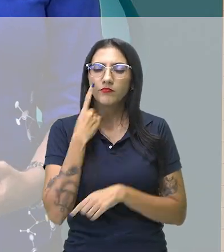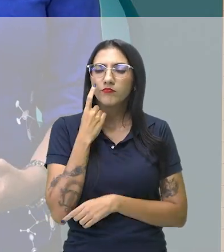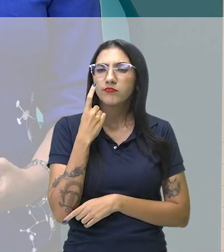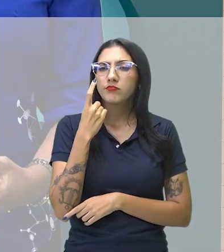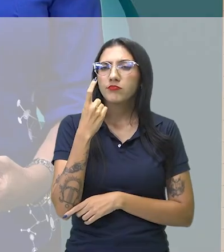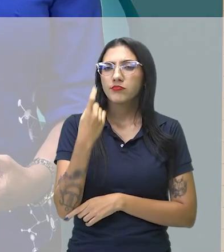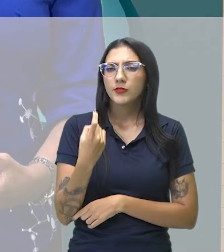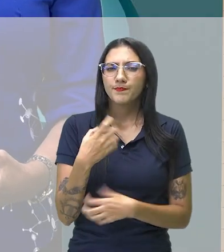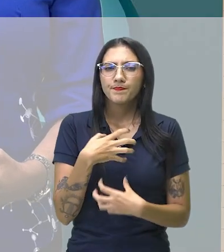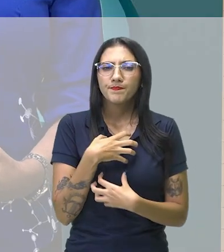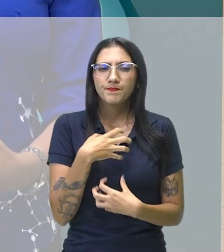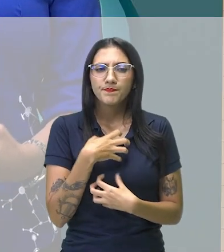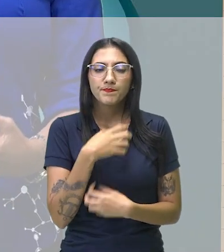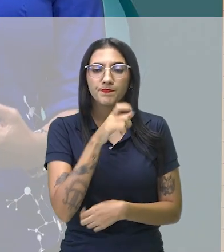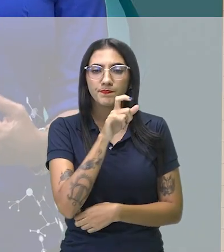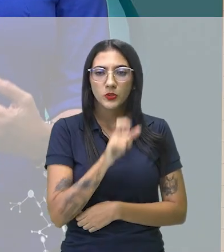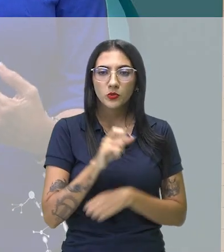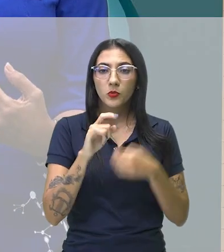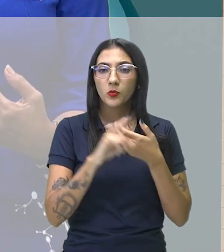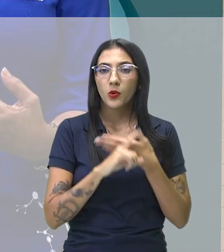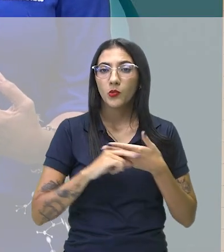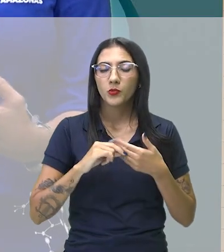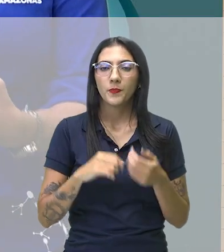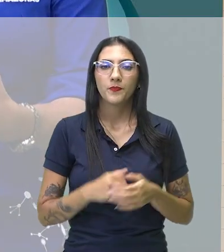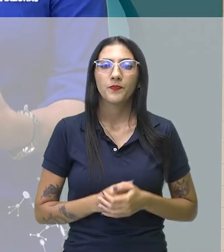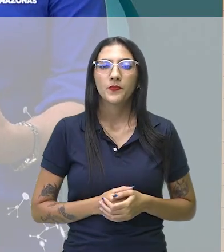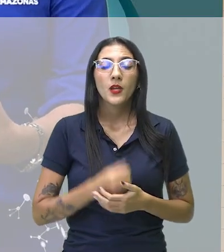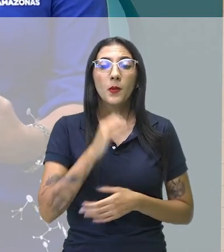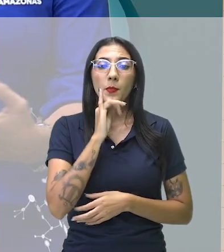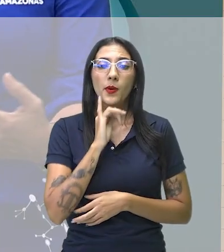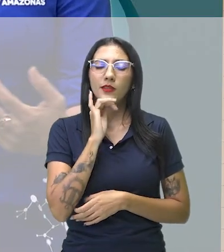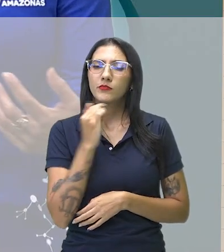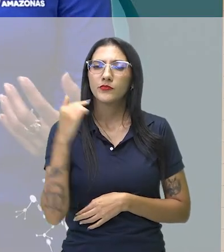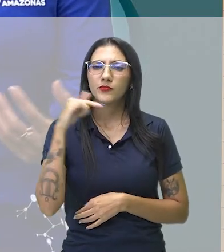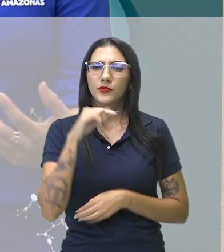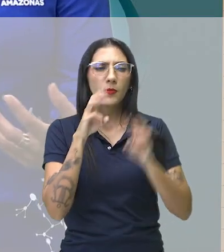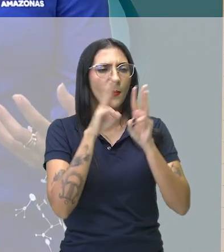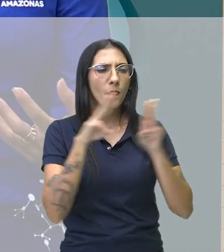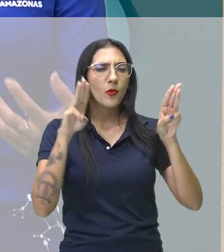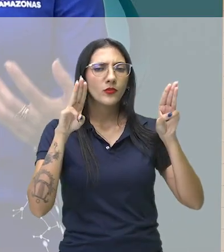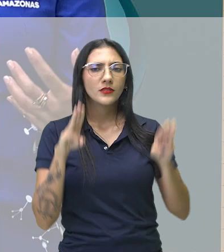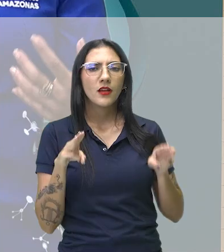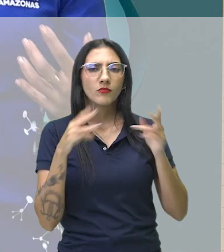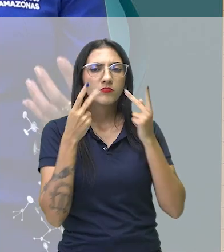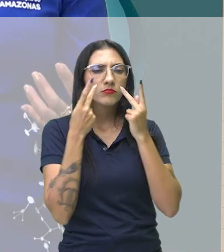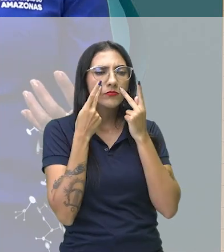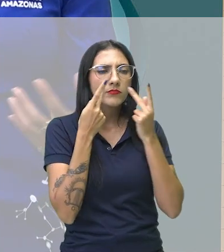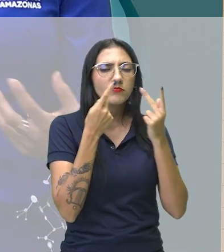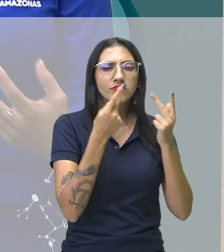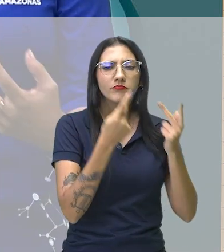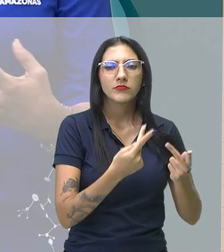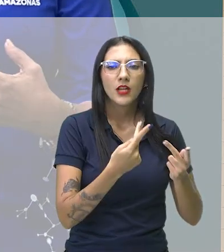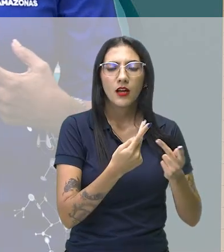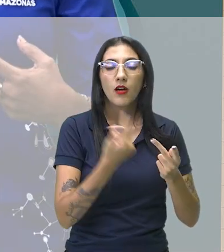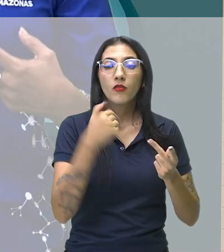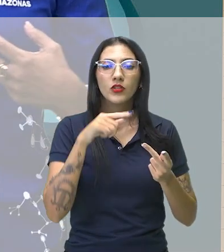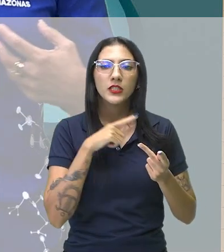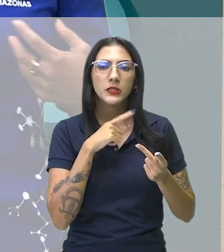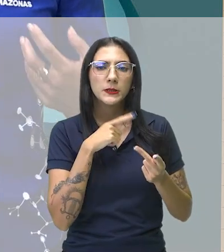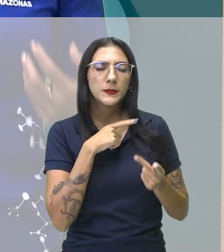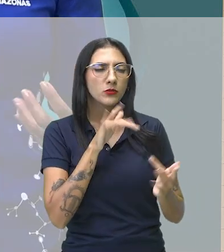intenções mais profundas do criador. Por exemplo, quando você vai numa galeria de arte ou um museu, então você tem